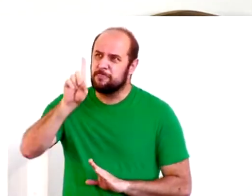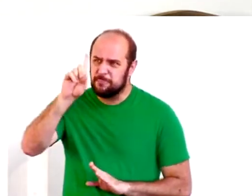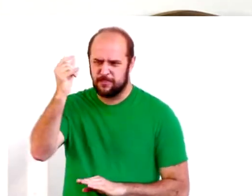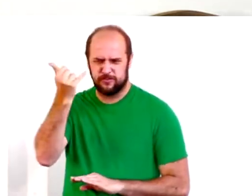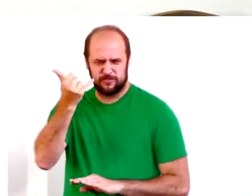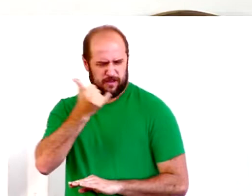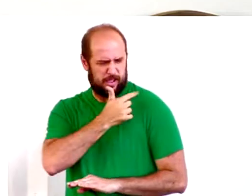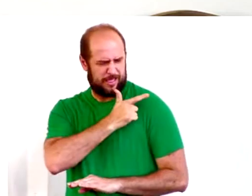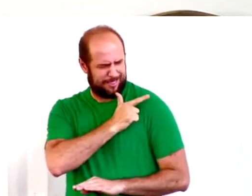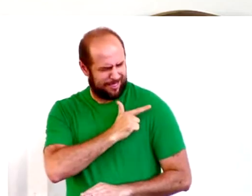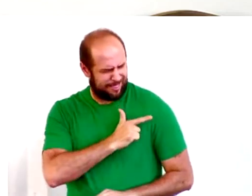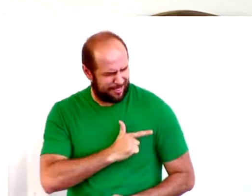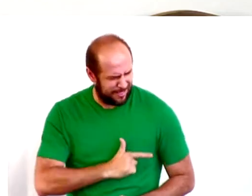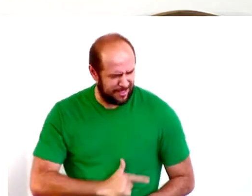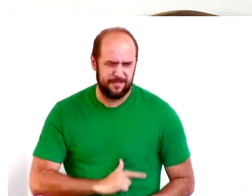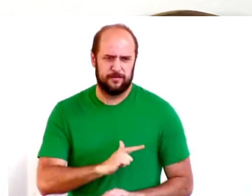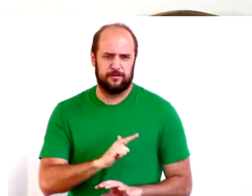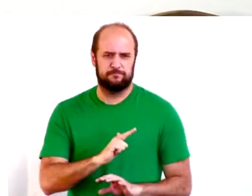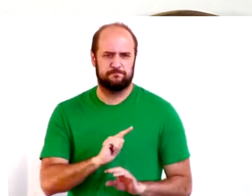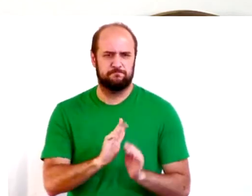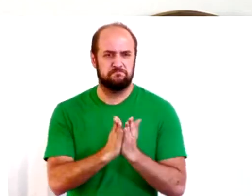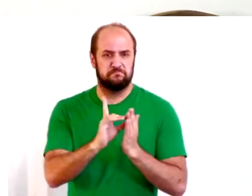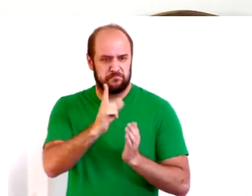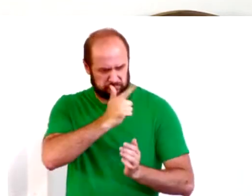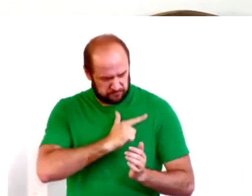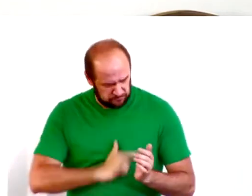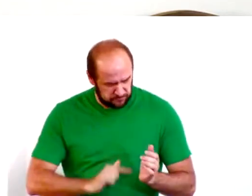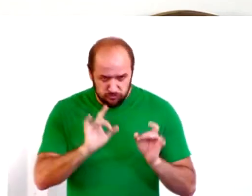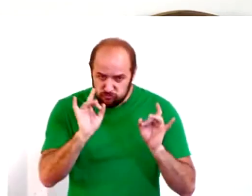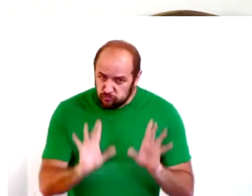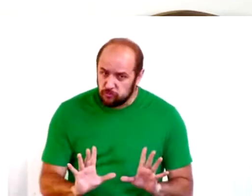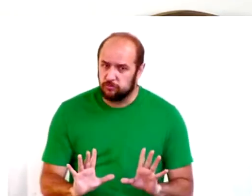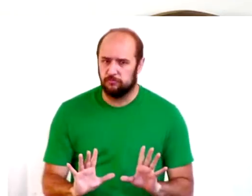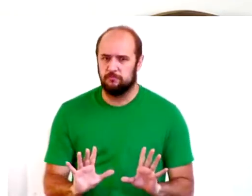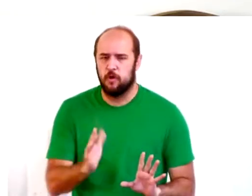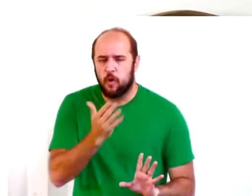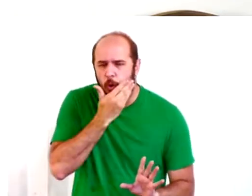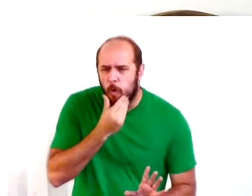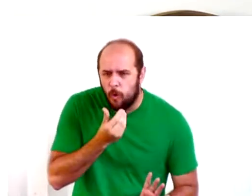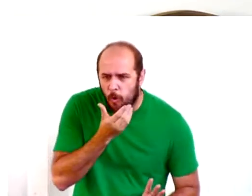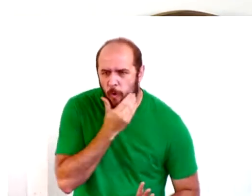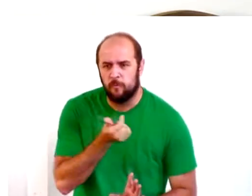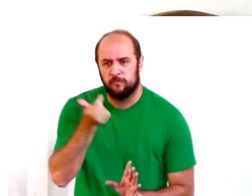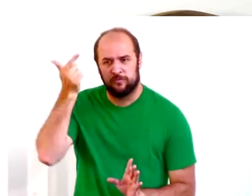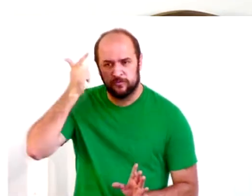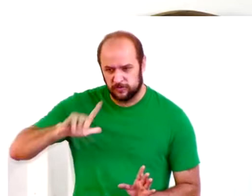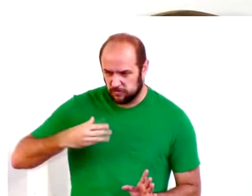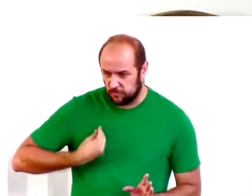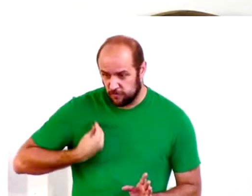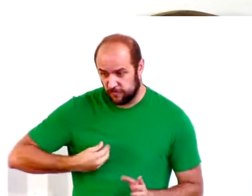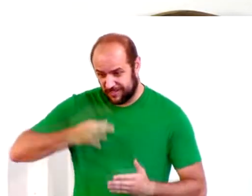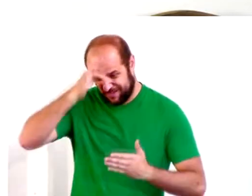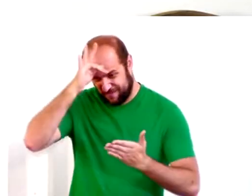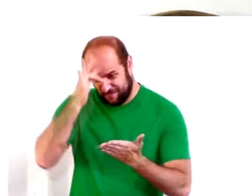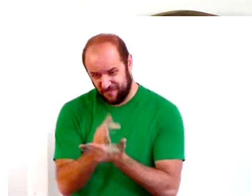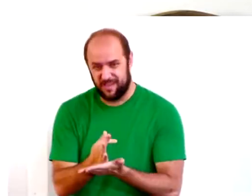que purifica o homem do seu pecado e que dá ao homem a condição de viver por